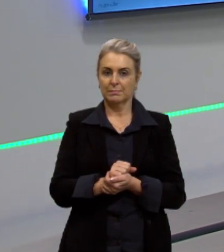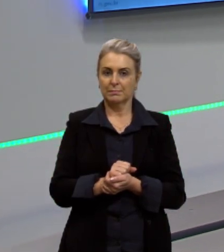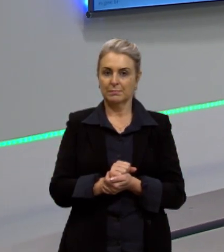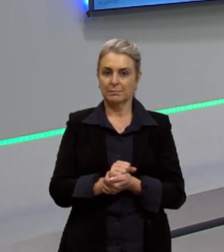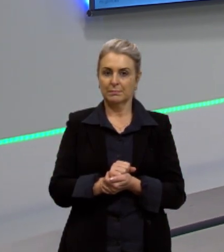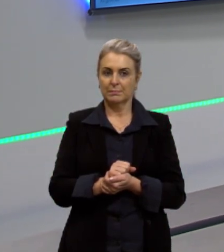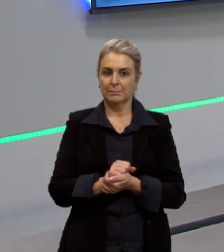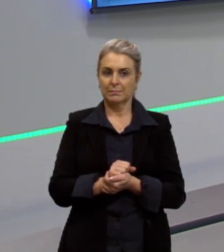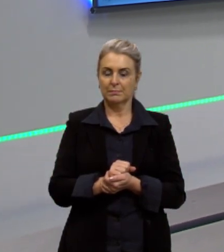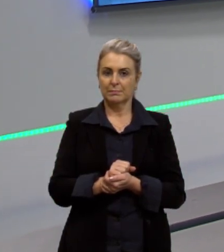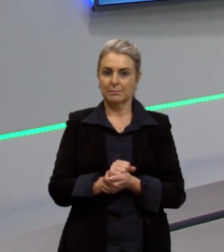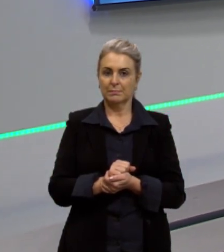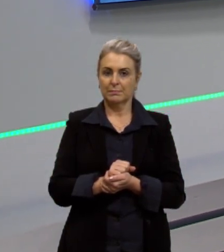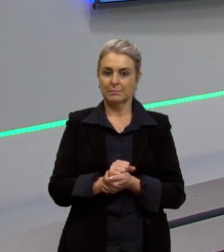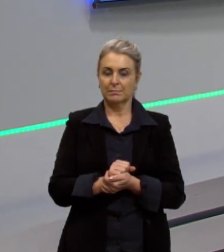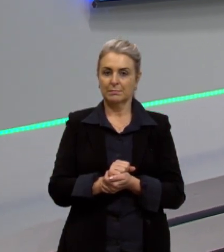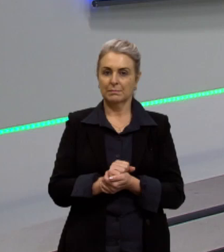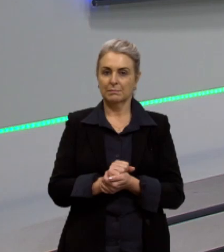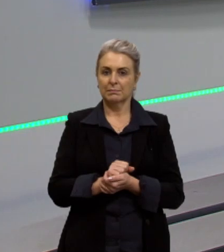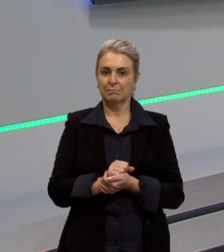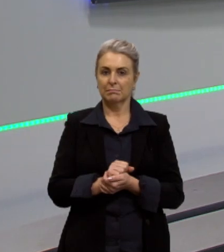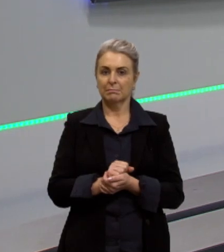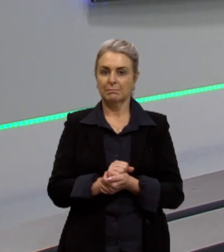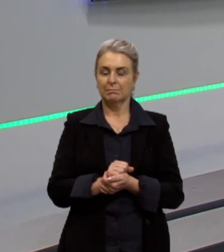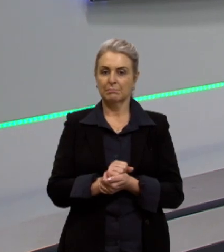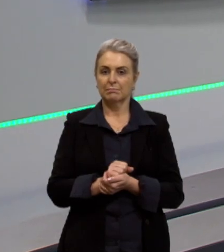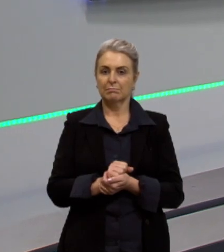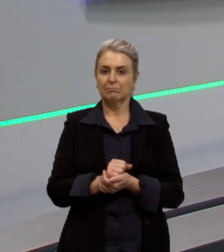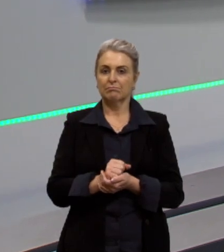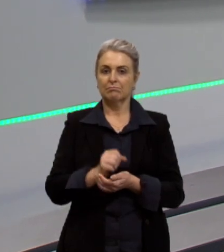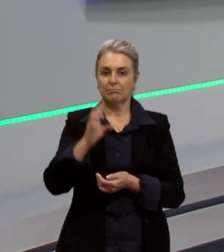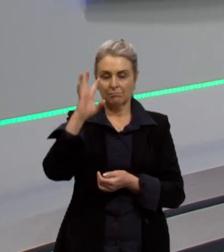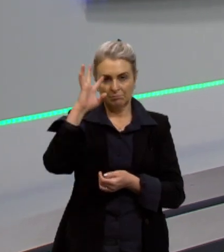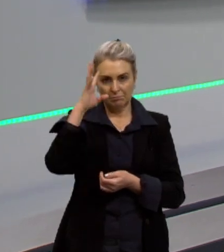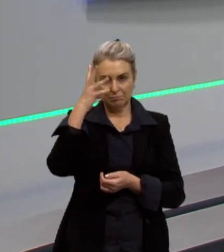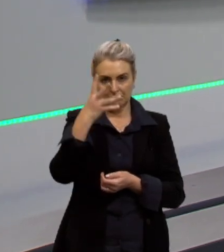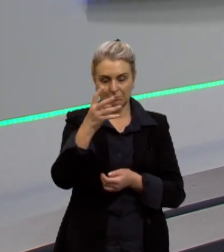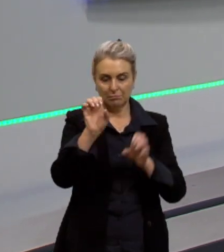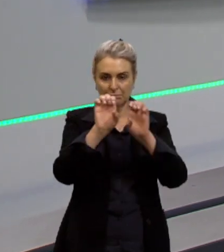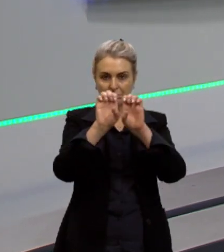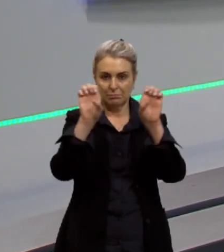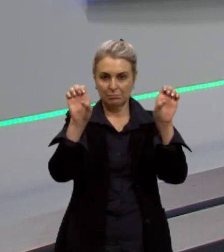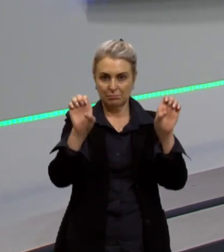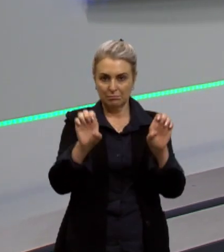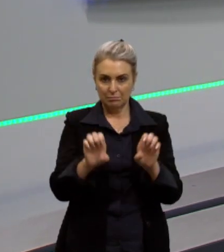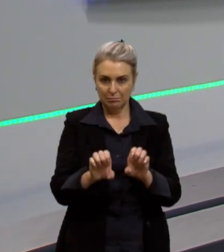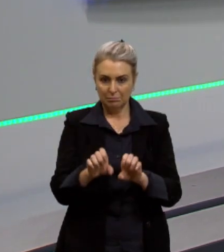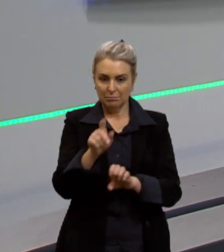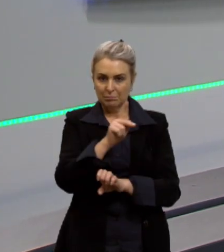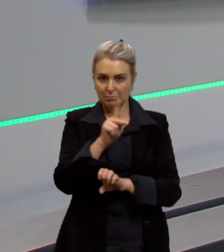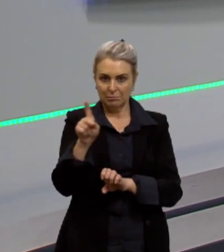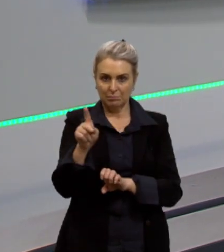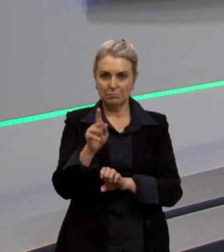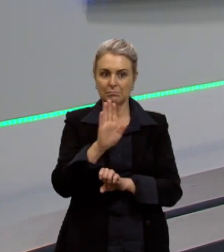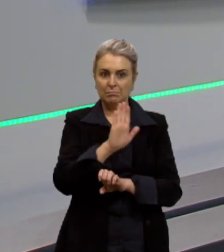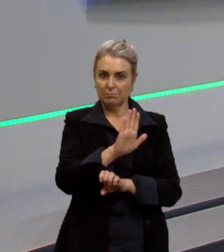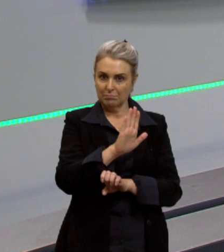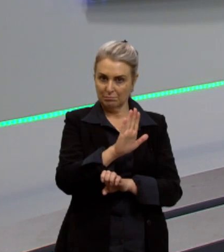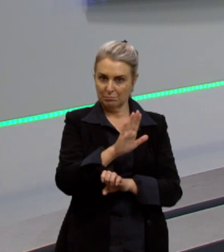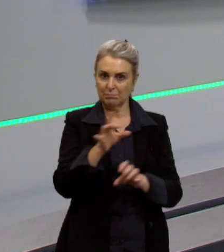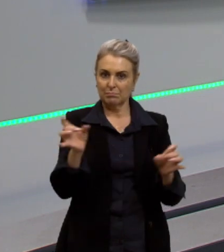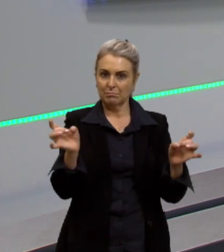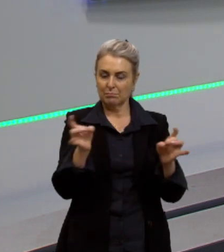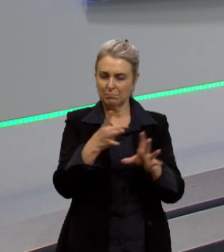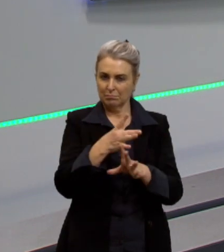Tá. Então, resolvemos, as equações ficam sempre resolvidas ali para vocês, tá? Se vocês